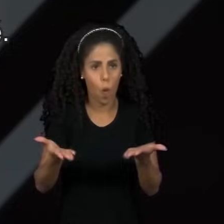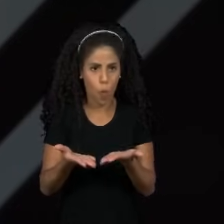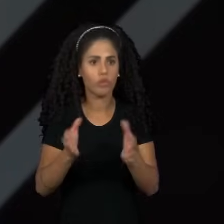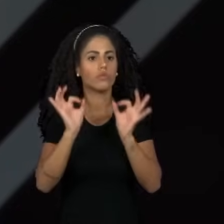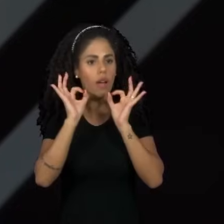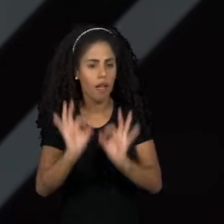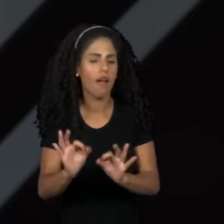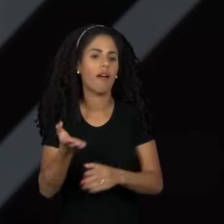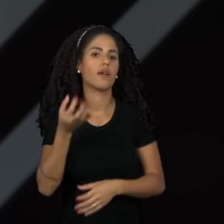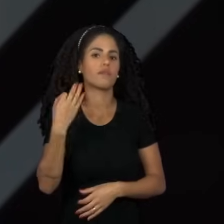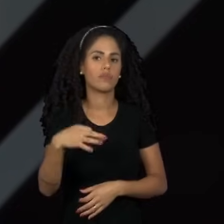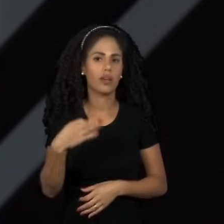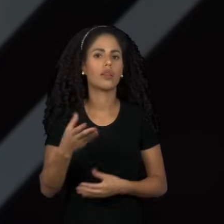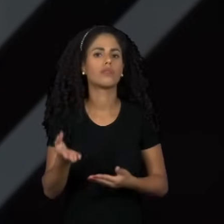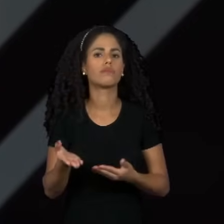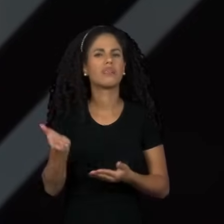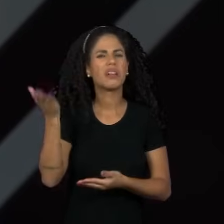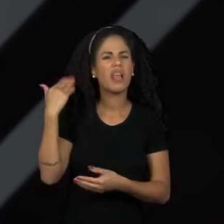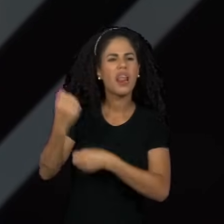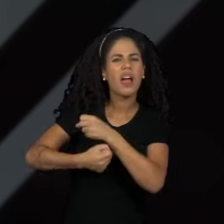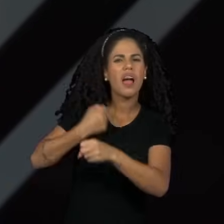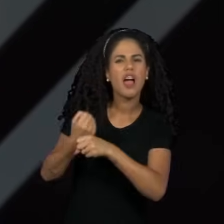é, e desde